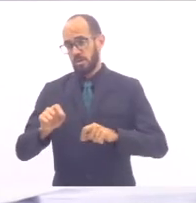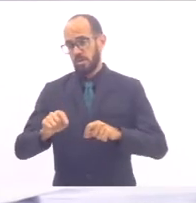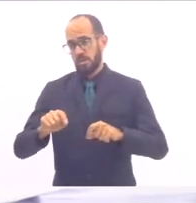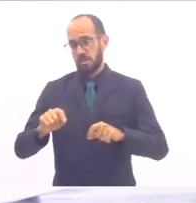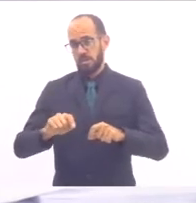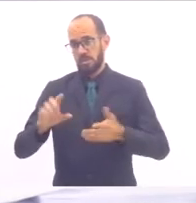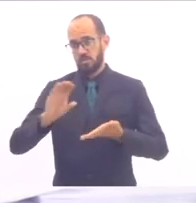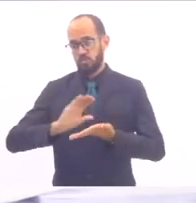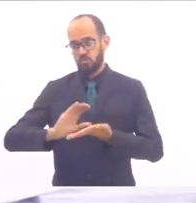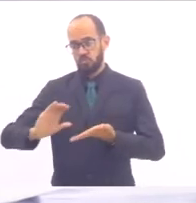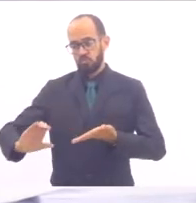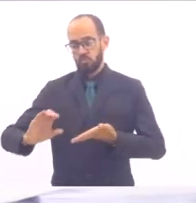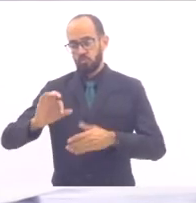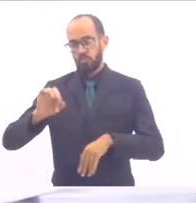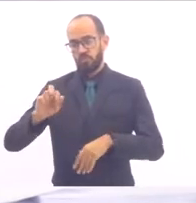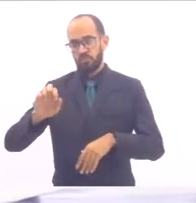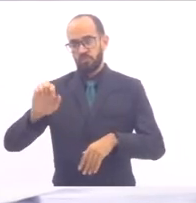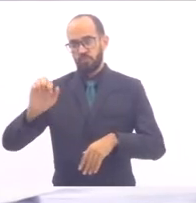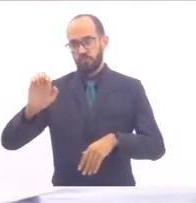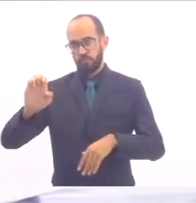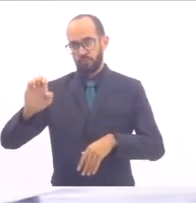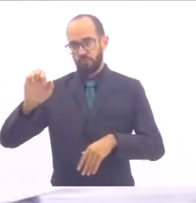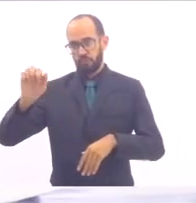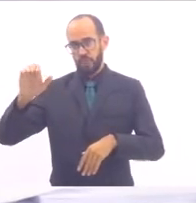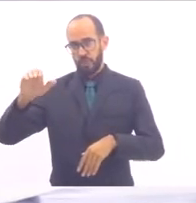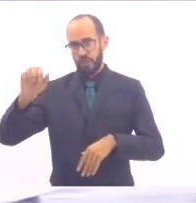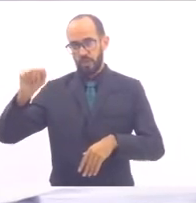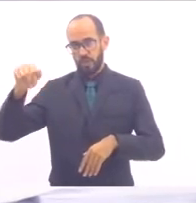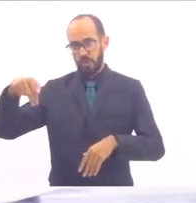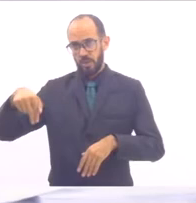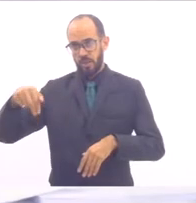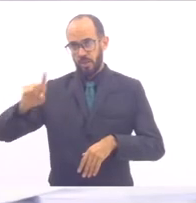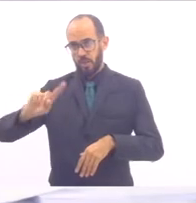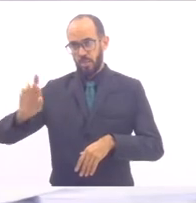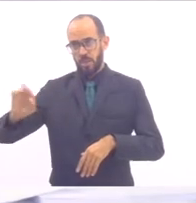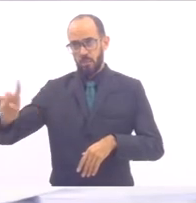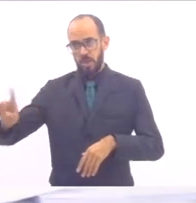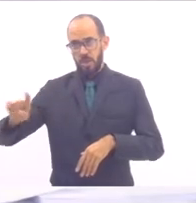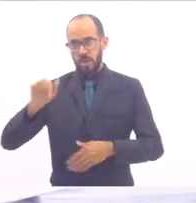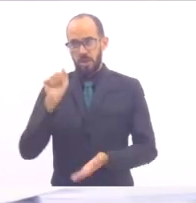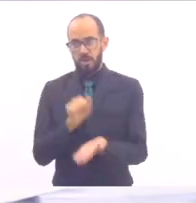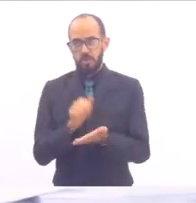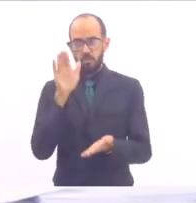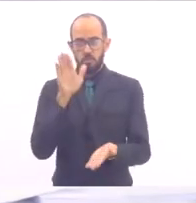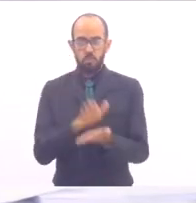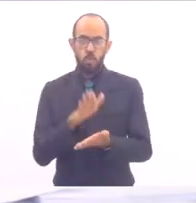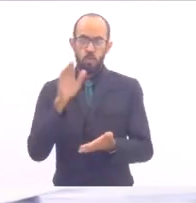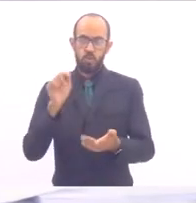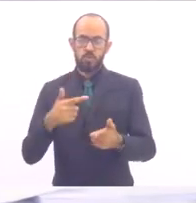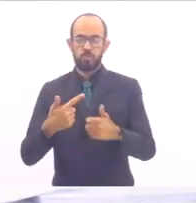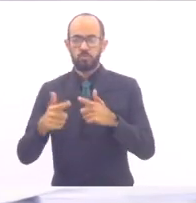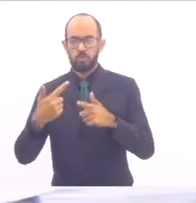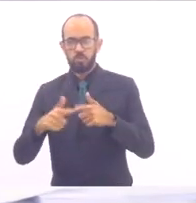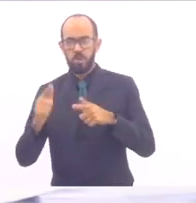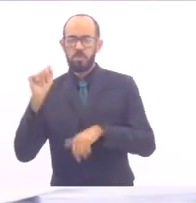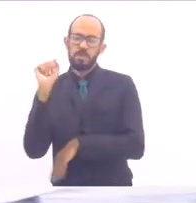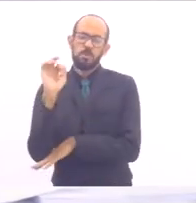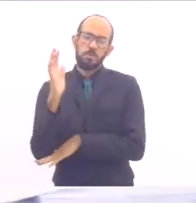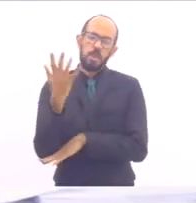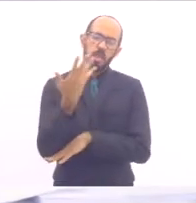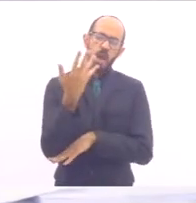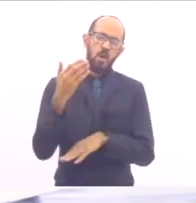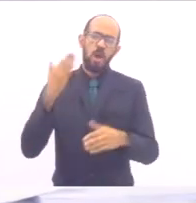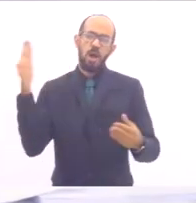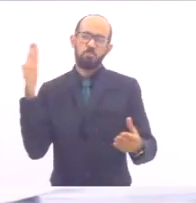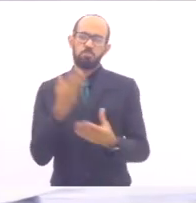FECAM, era recursos de multa, condicionante ambiental, ações judiciais, etc.,